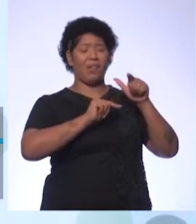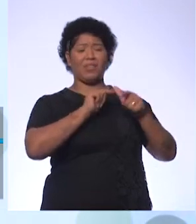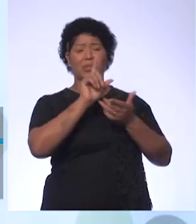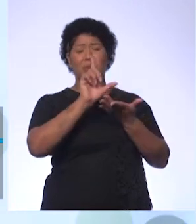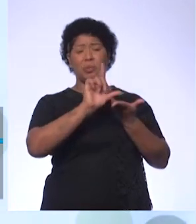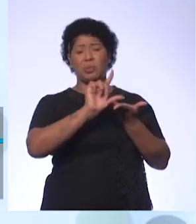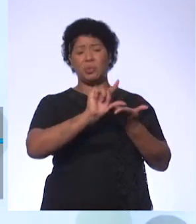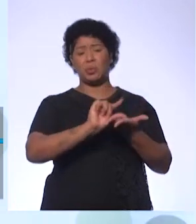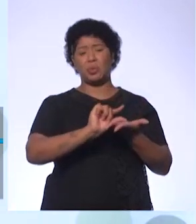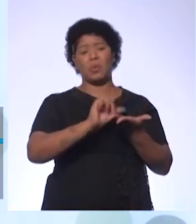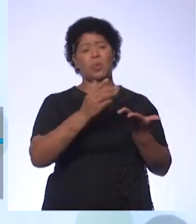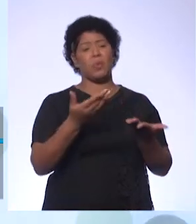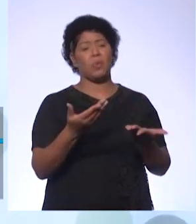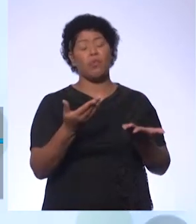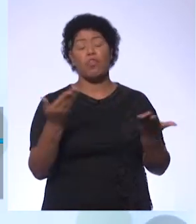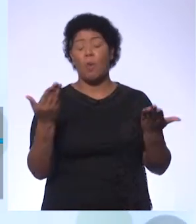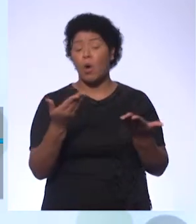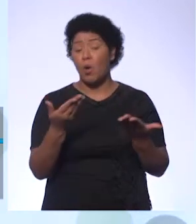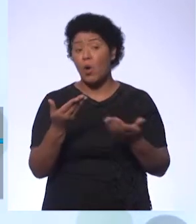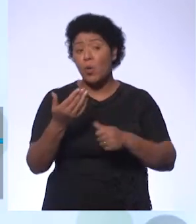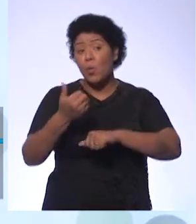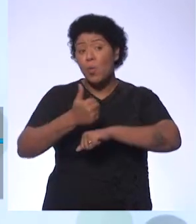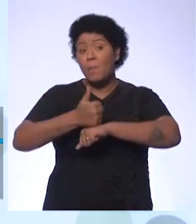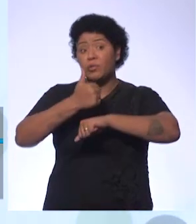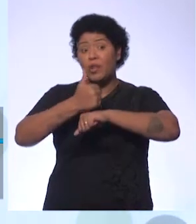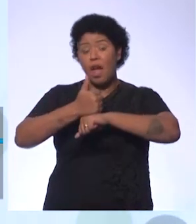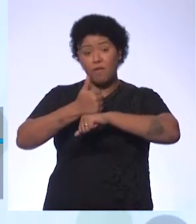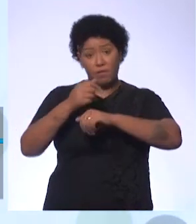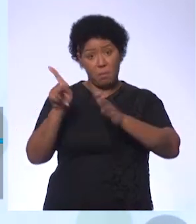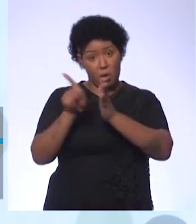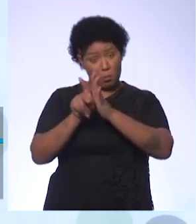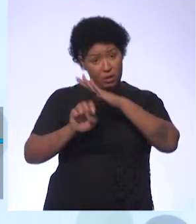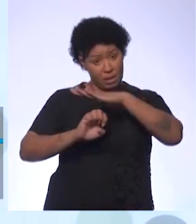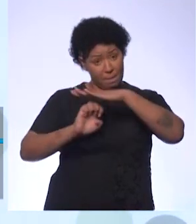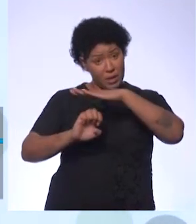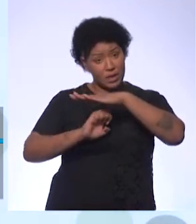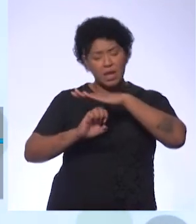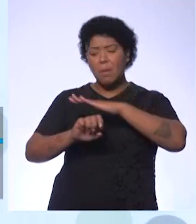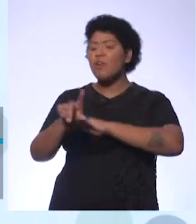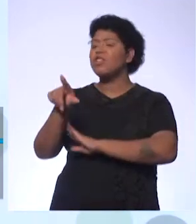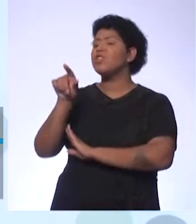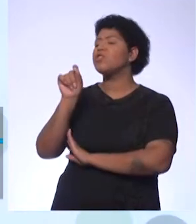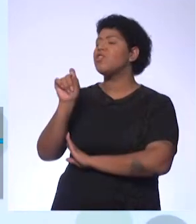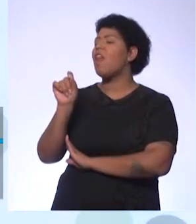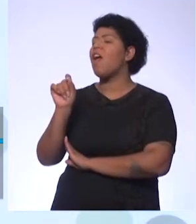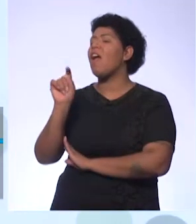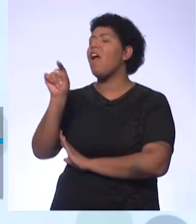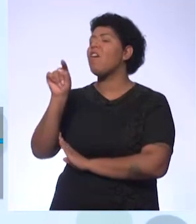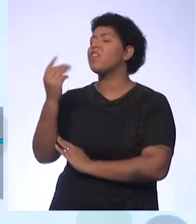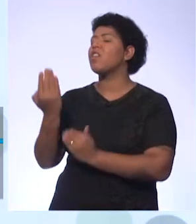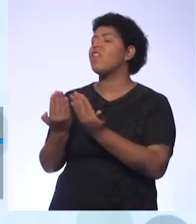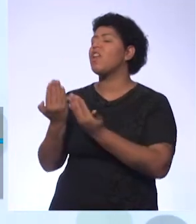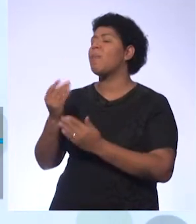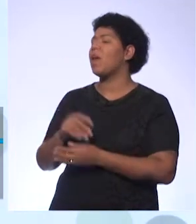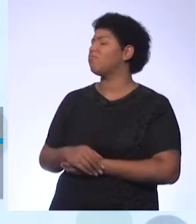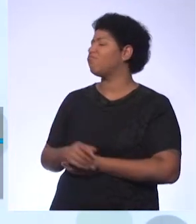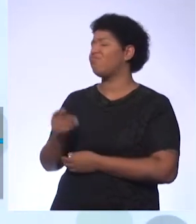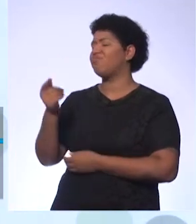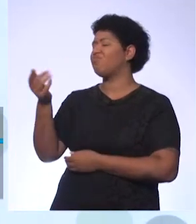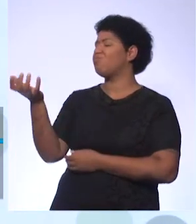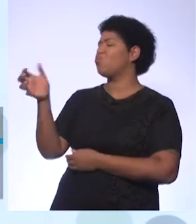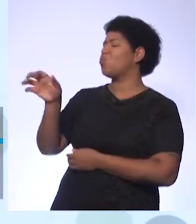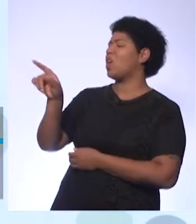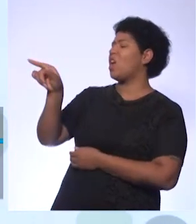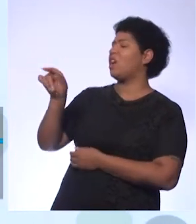esse dono de fábrica, esse dono dos meios de produção daquela máquina, ele pode escolher quem vai trabalhar para ele. O